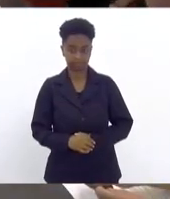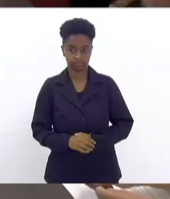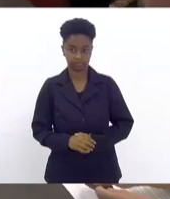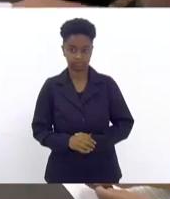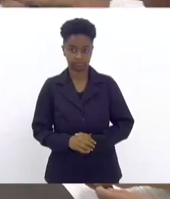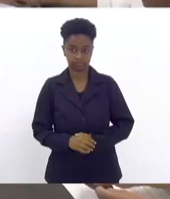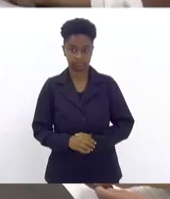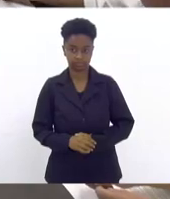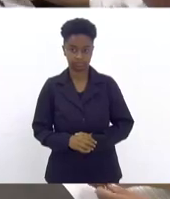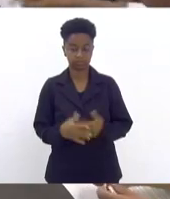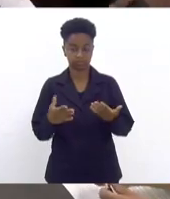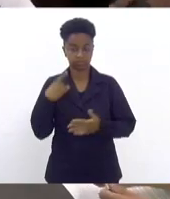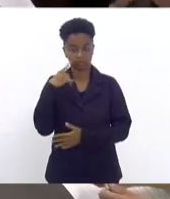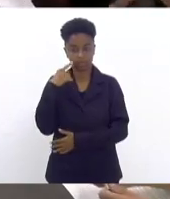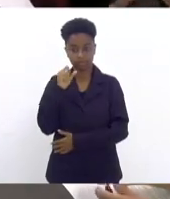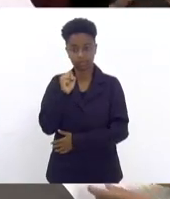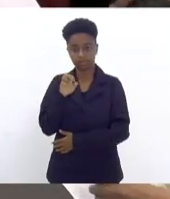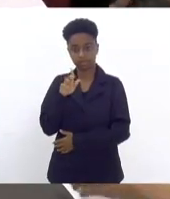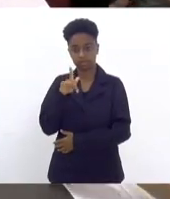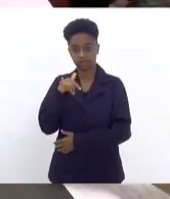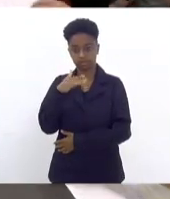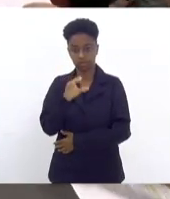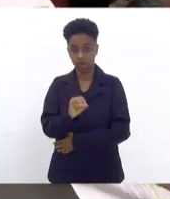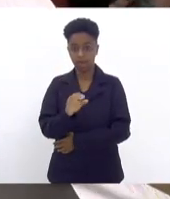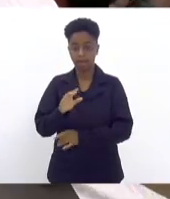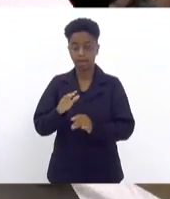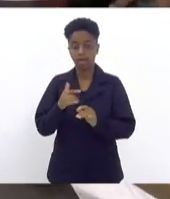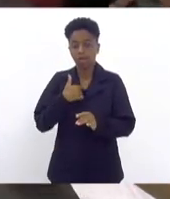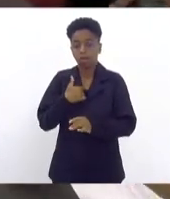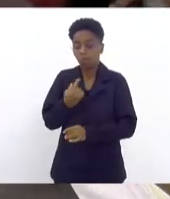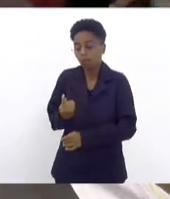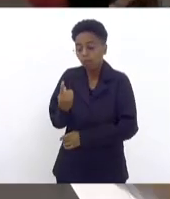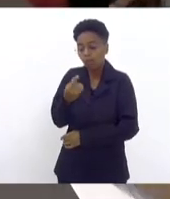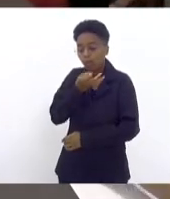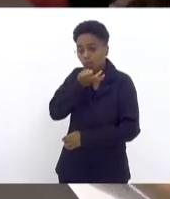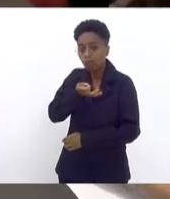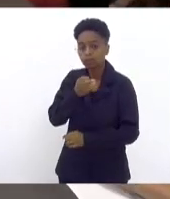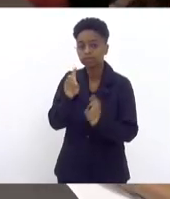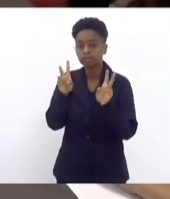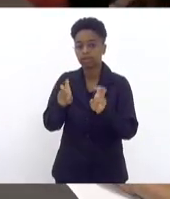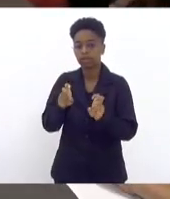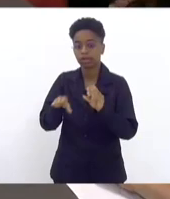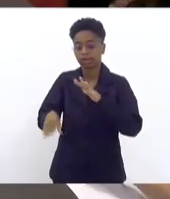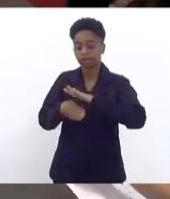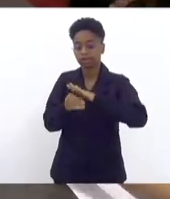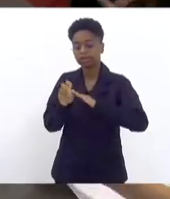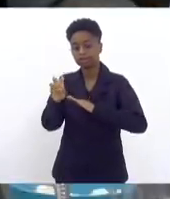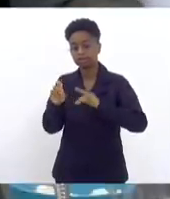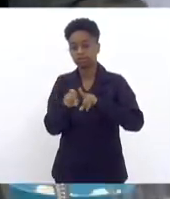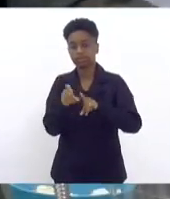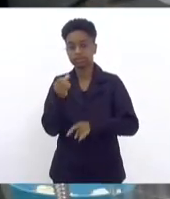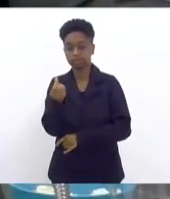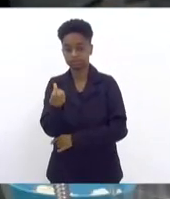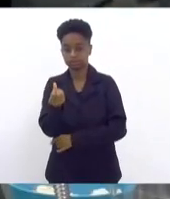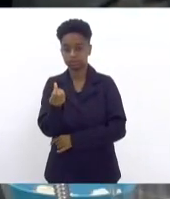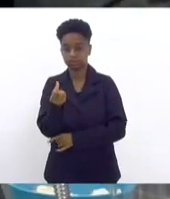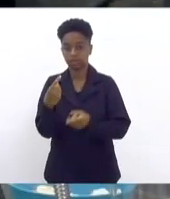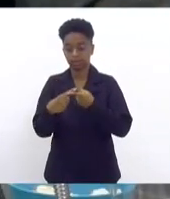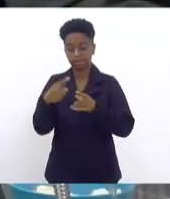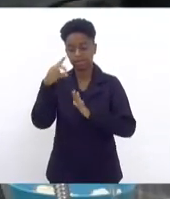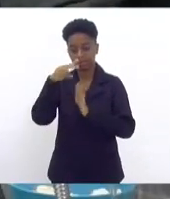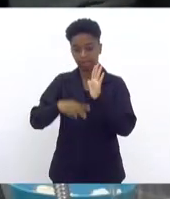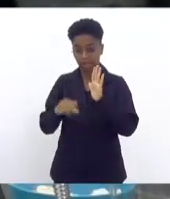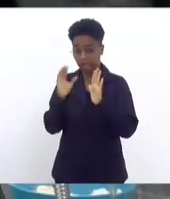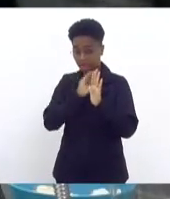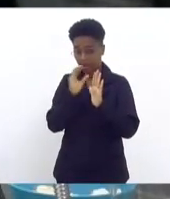Nobre deputado doutor Serginho, a minha única menção é em relação à emenda 5 e a 6, que numa leitura breve